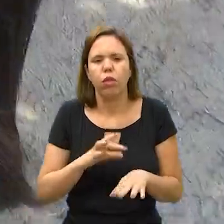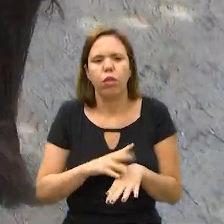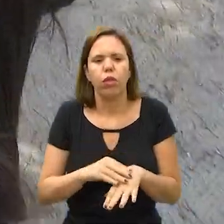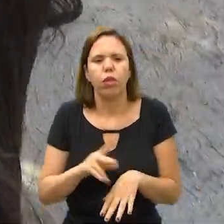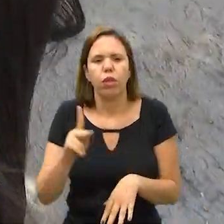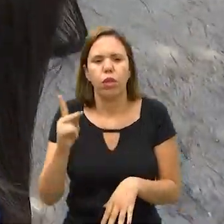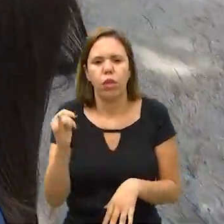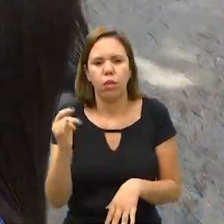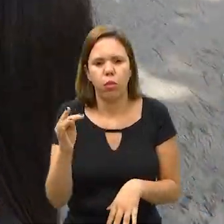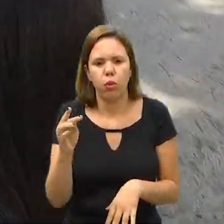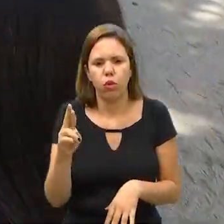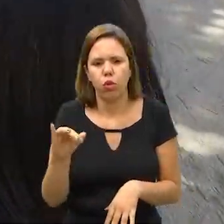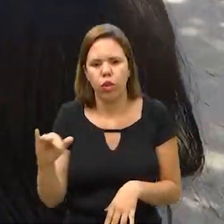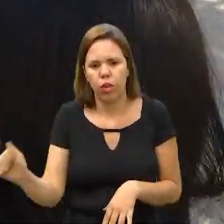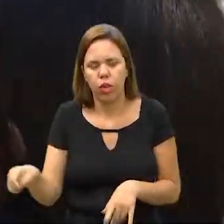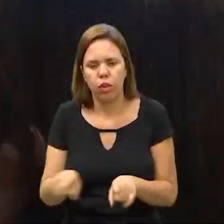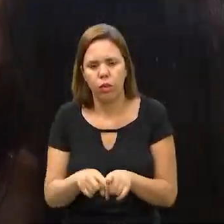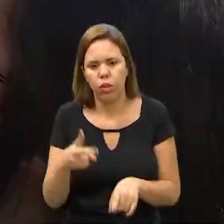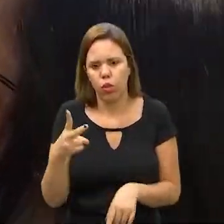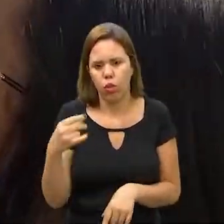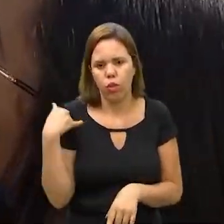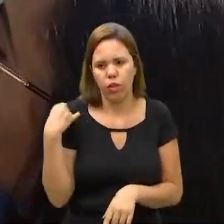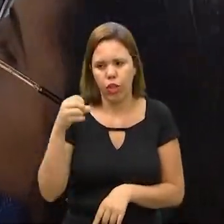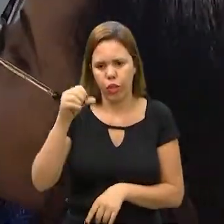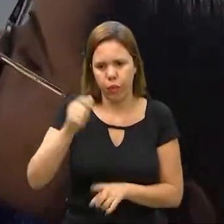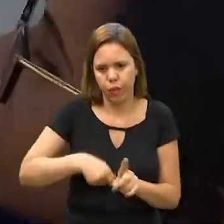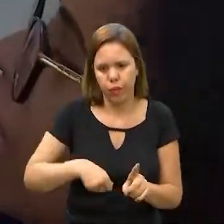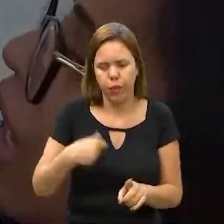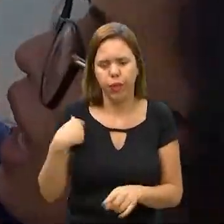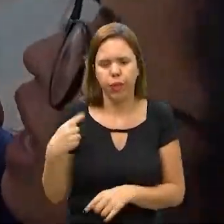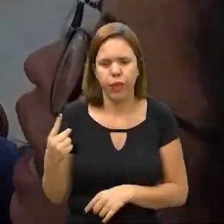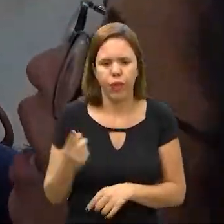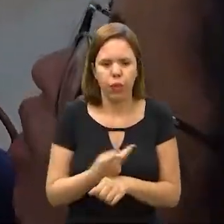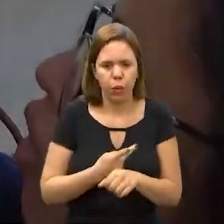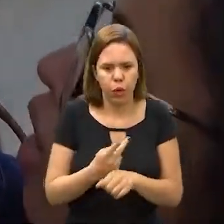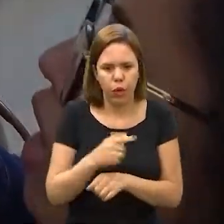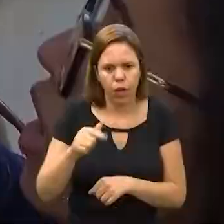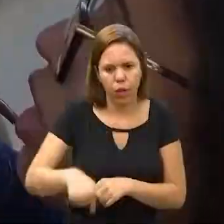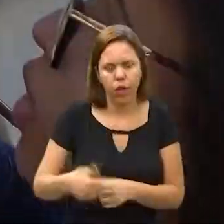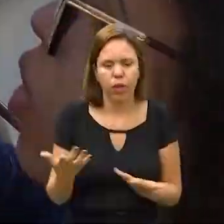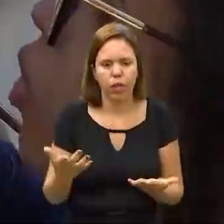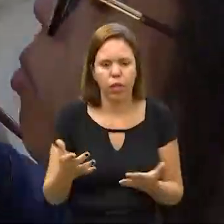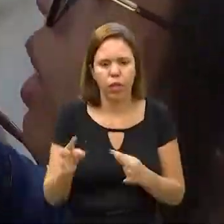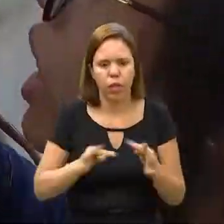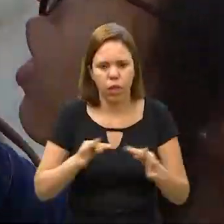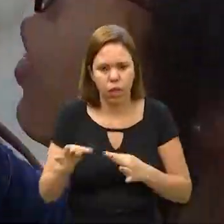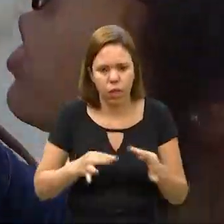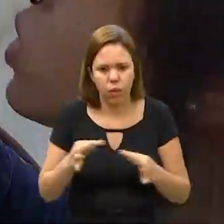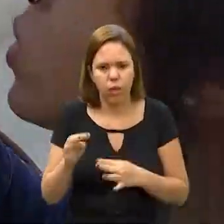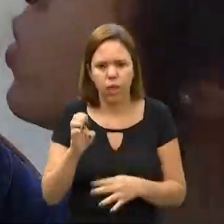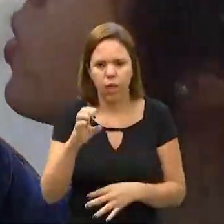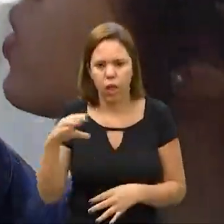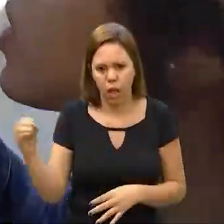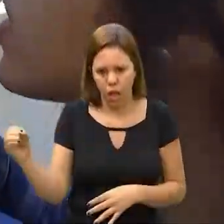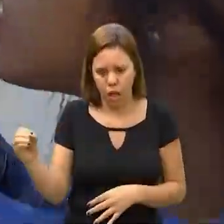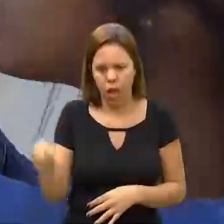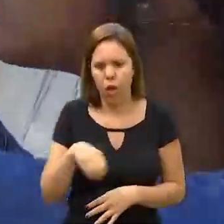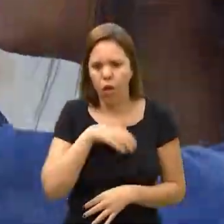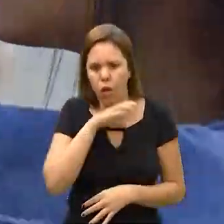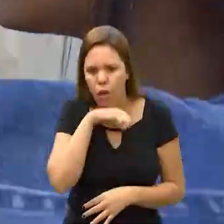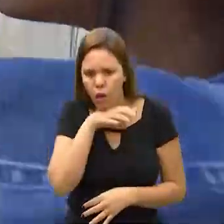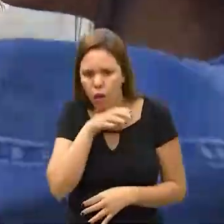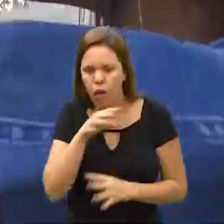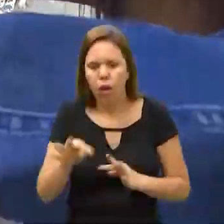é. Com 2 anos e 9 meses, eu vim atrás da ecoterapia, falei com a Cida me conseguiu